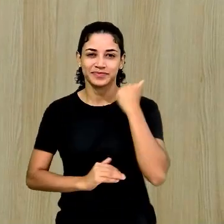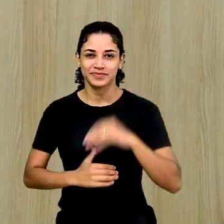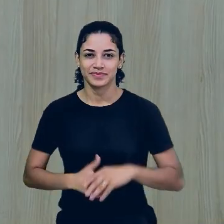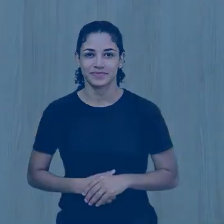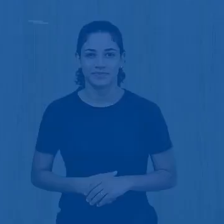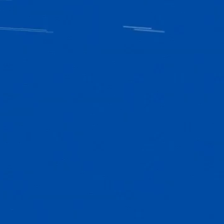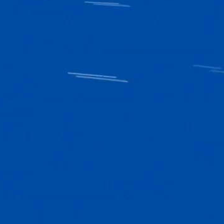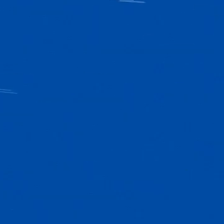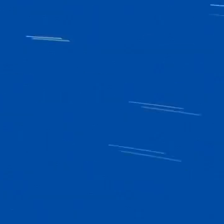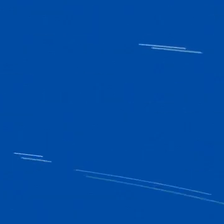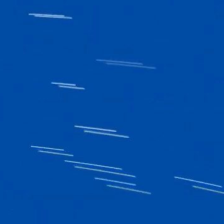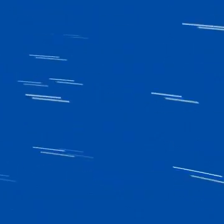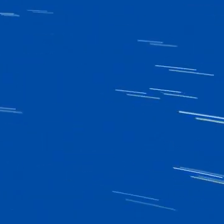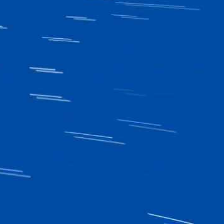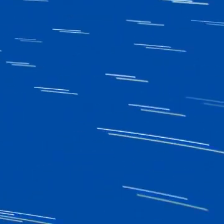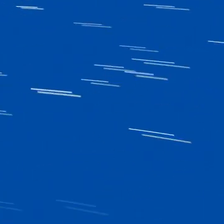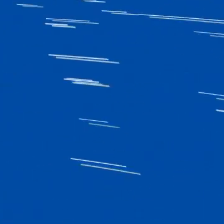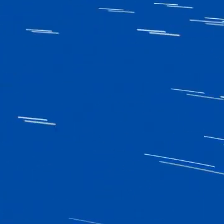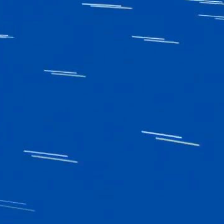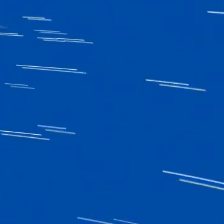onda!